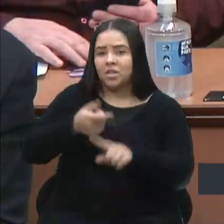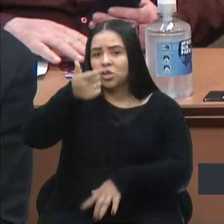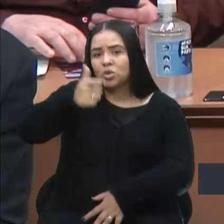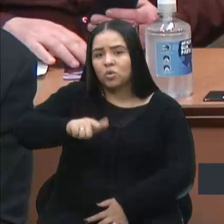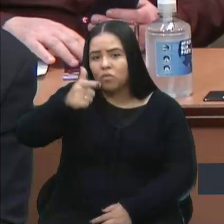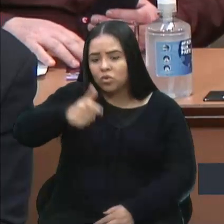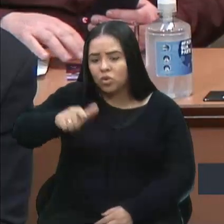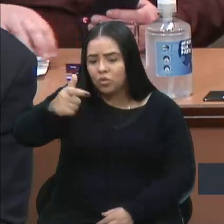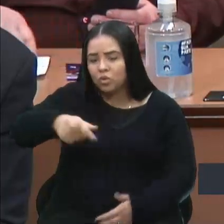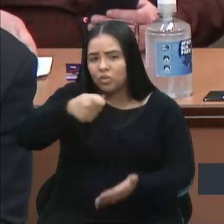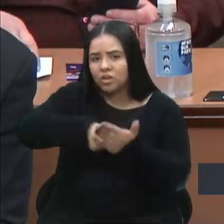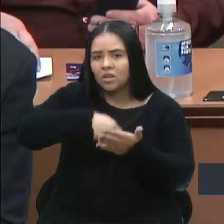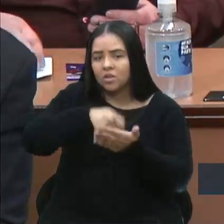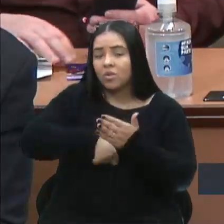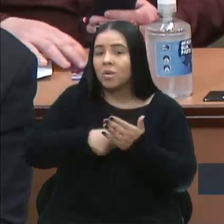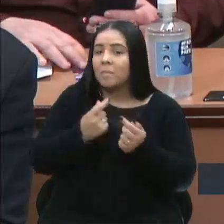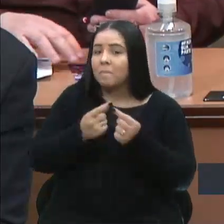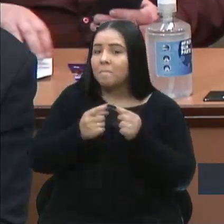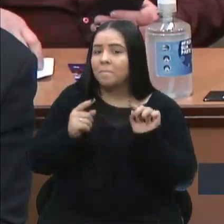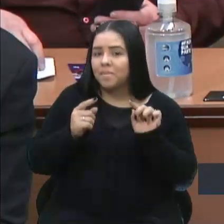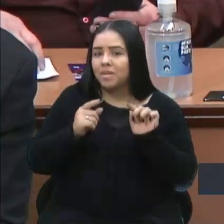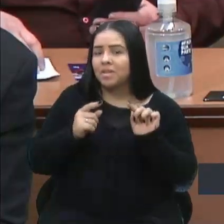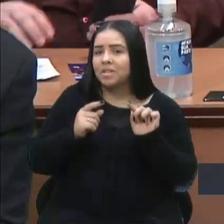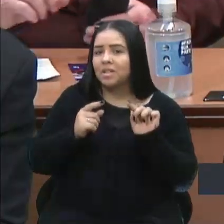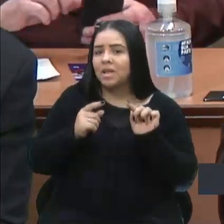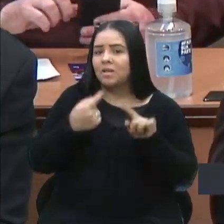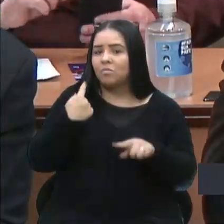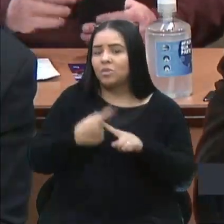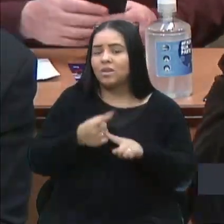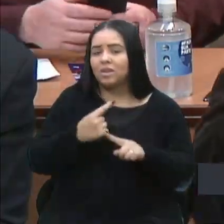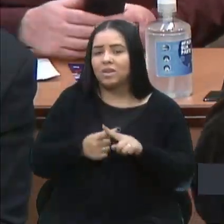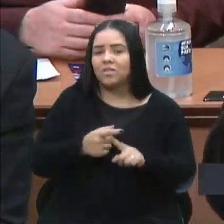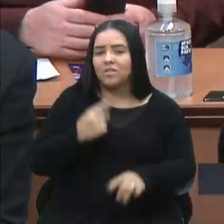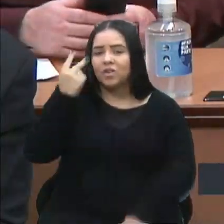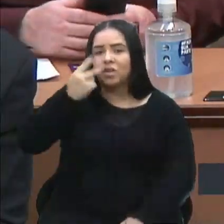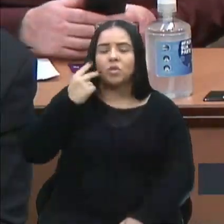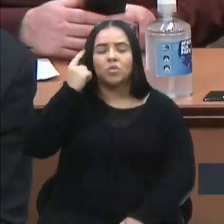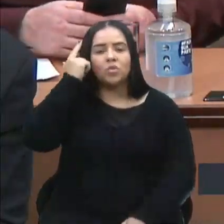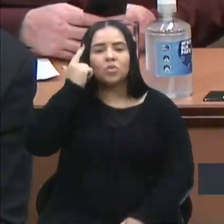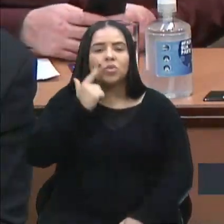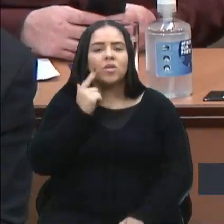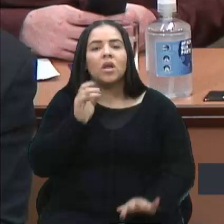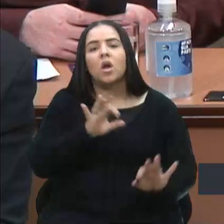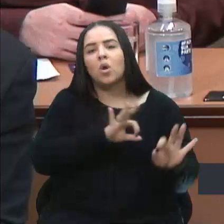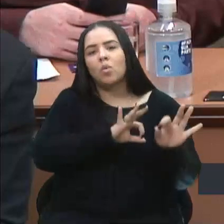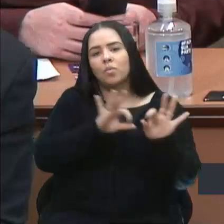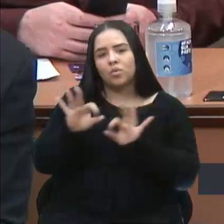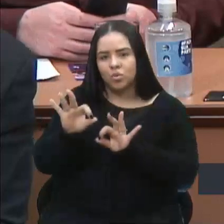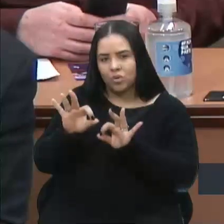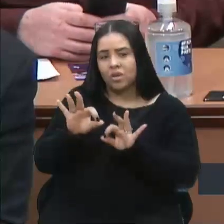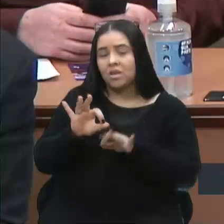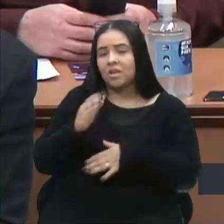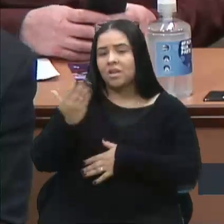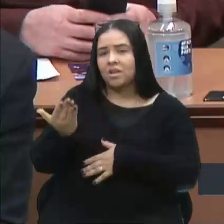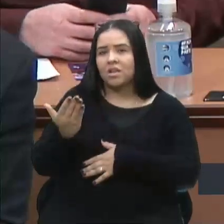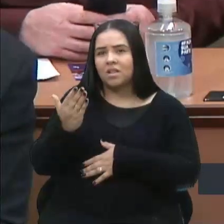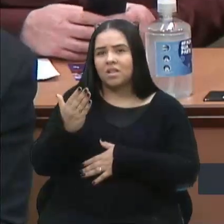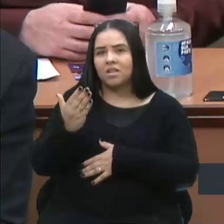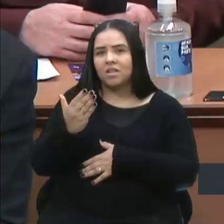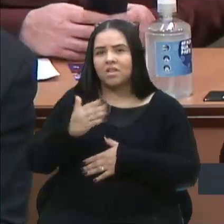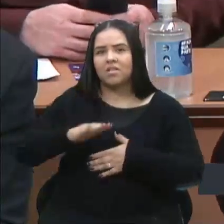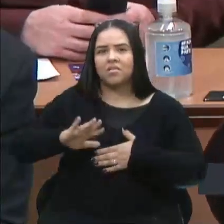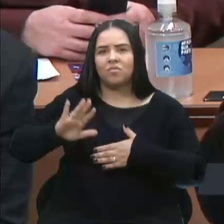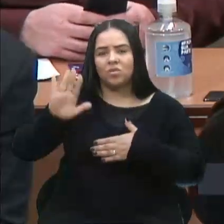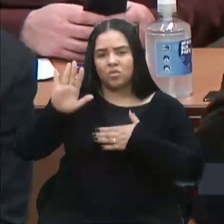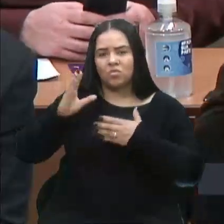conseguiu. É que provavelmente o vereador Lucas acompanhou e sabe que o ex-prefeito prometeu muita coisa voto, e